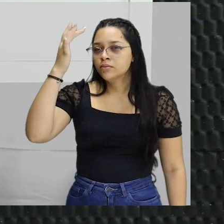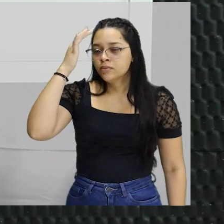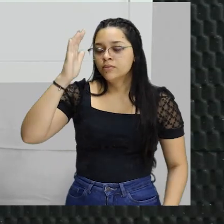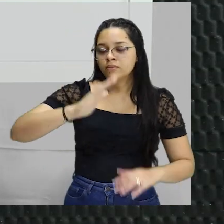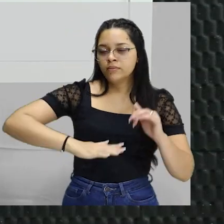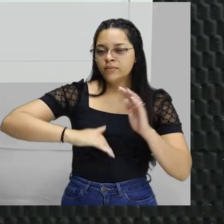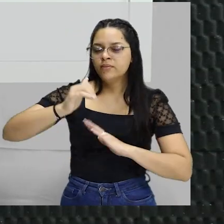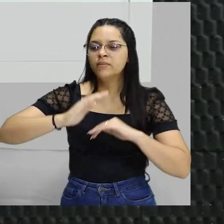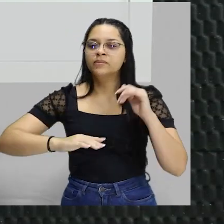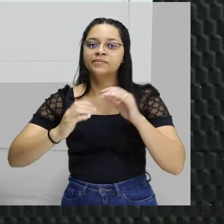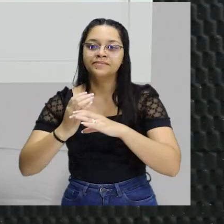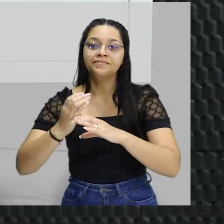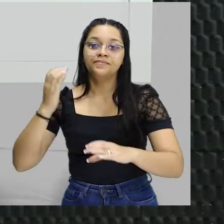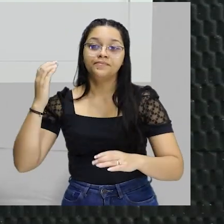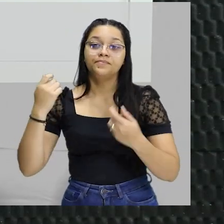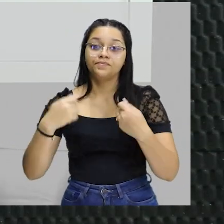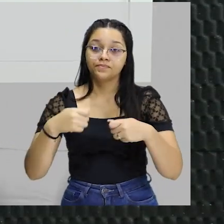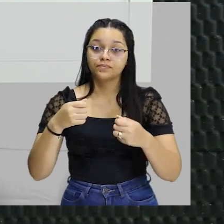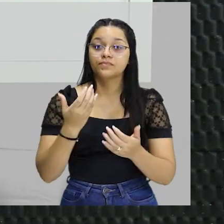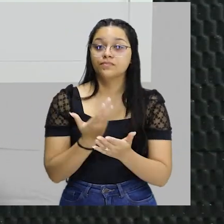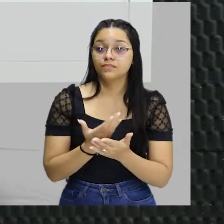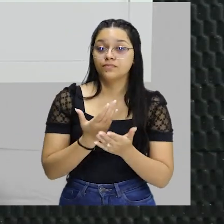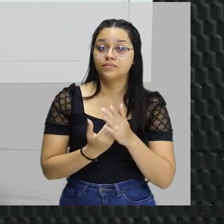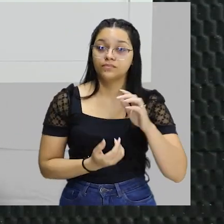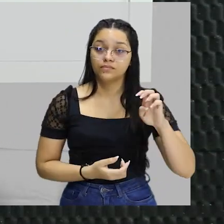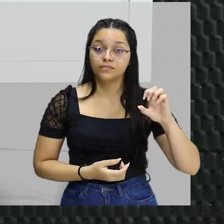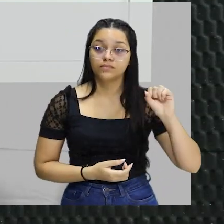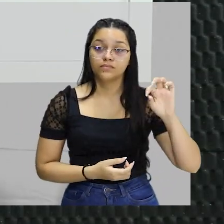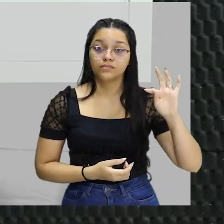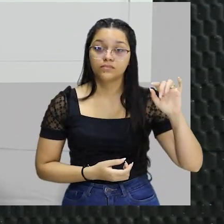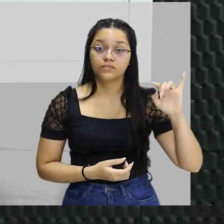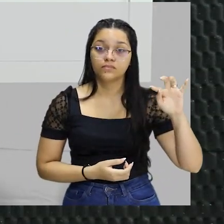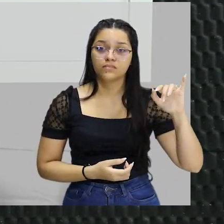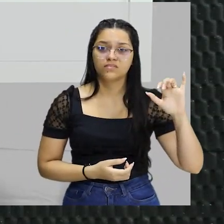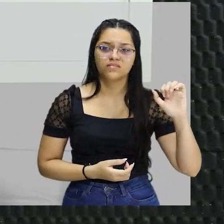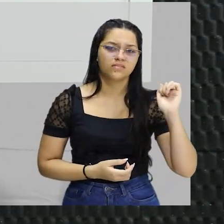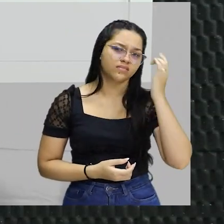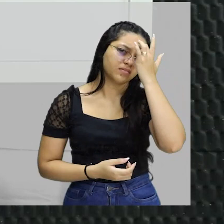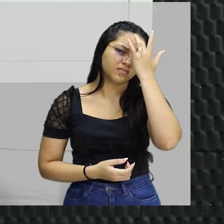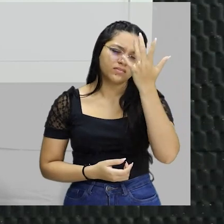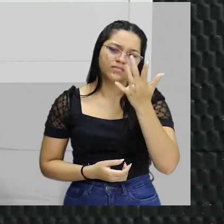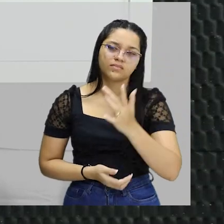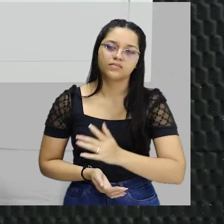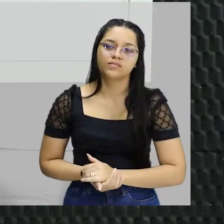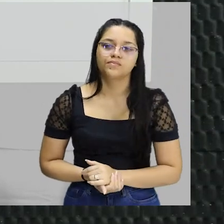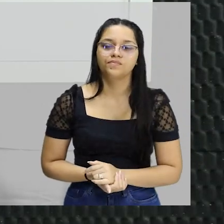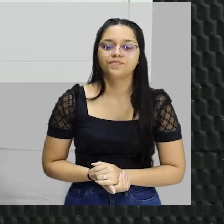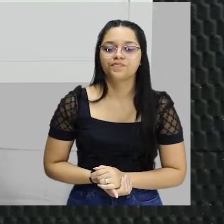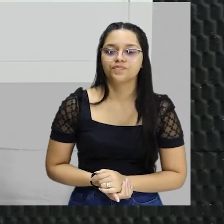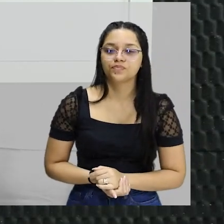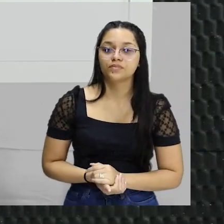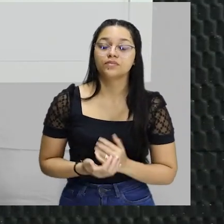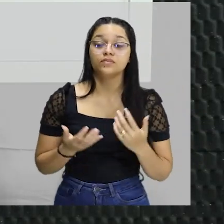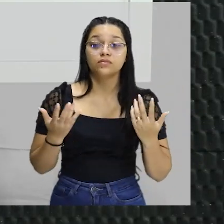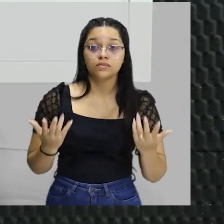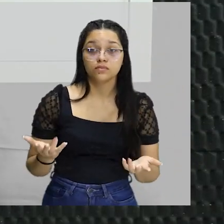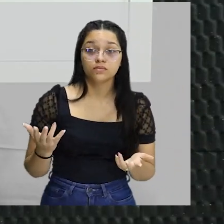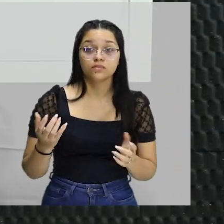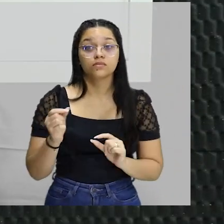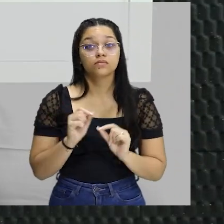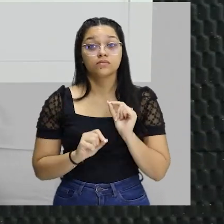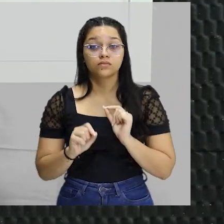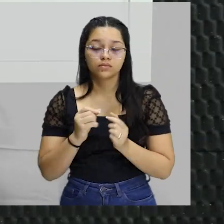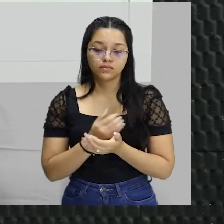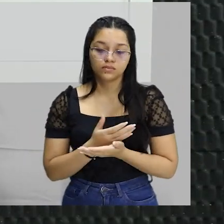engenheiro, ok? Você vai ter que estudar bastante isso. Vocês vão ver que é fácil, é muito simples, ok? Bom, então vamos